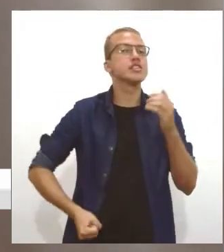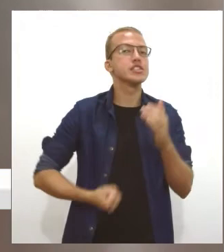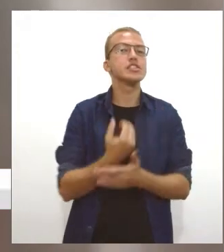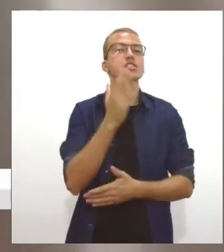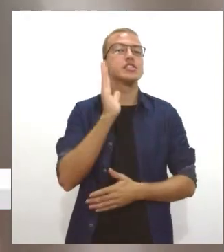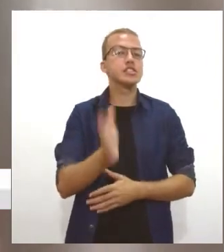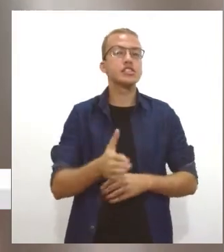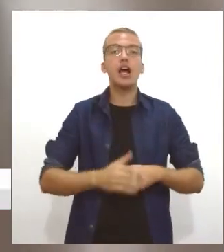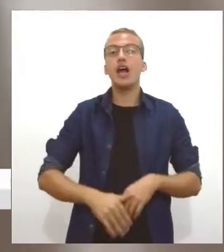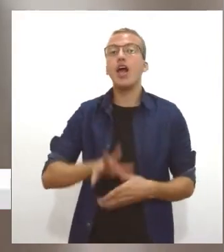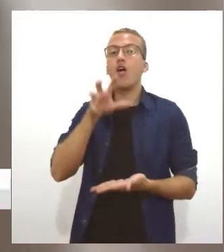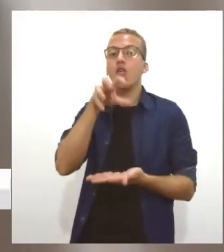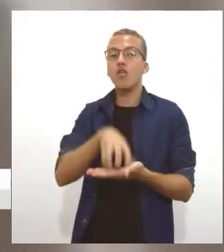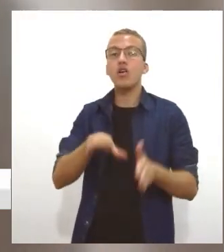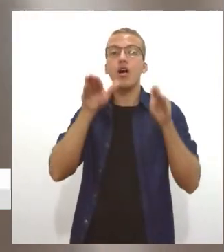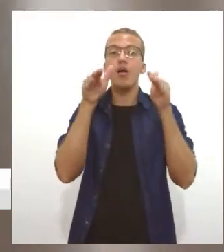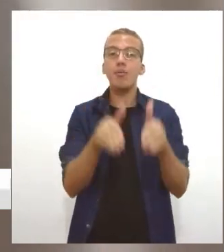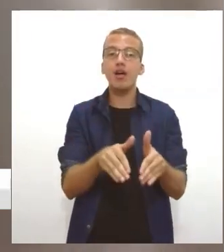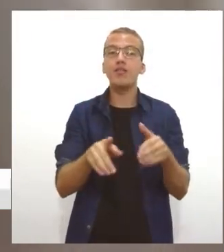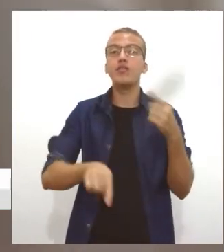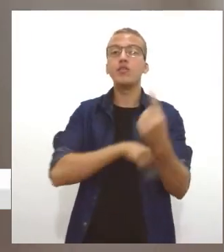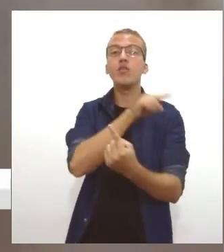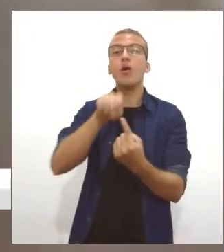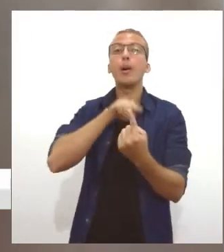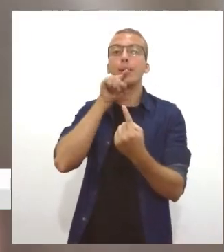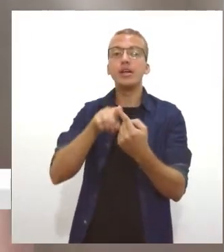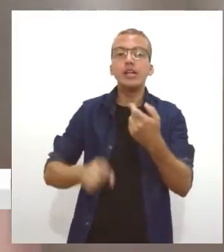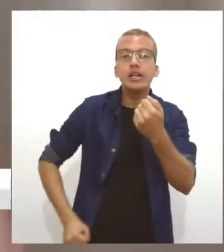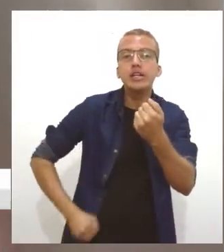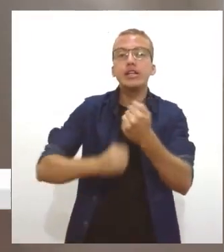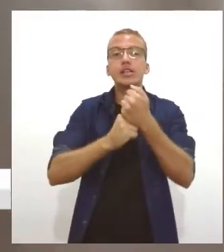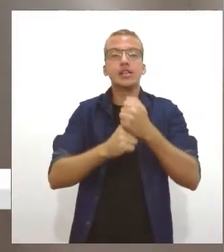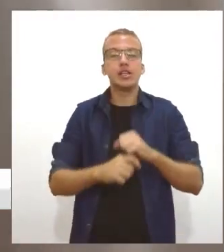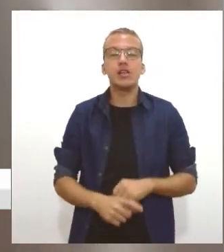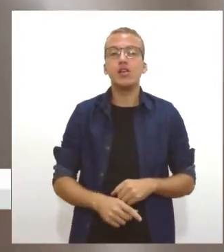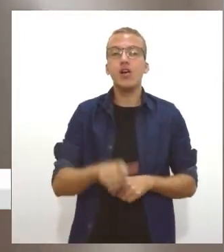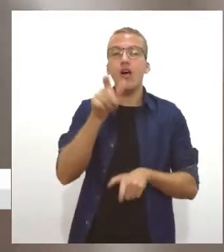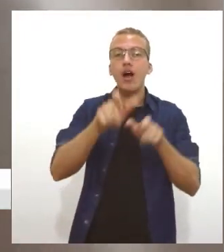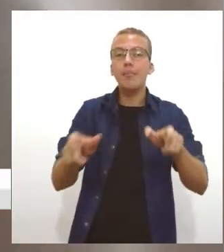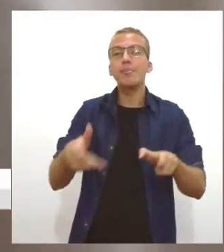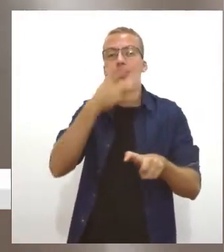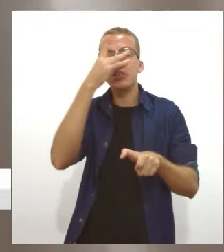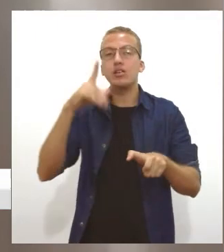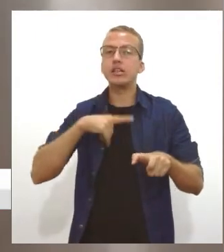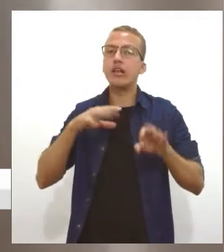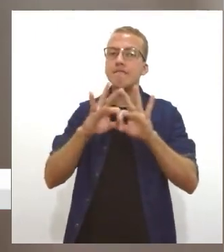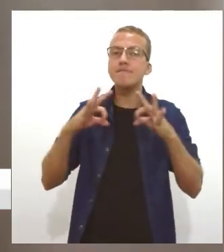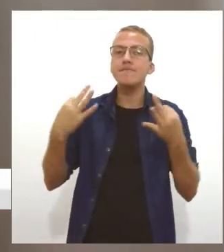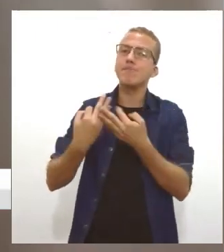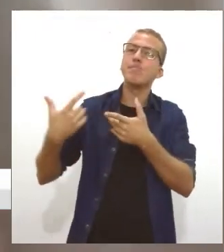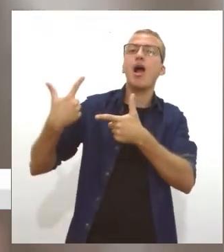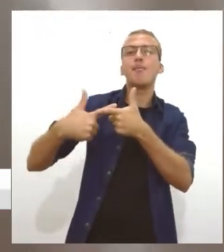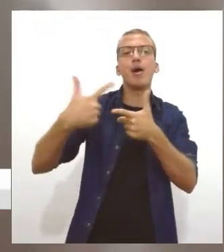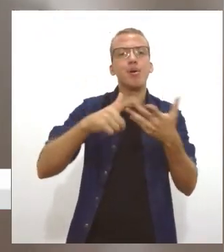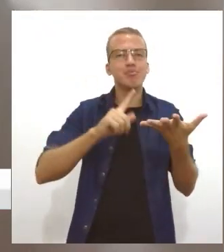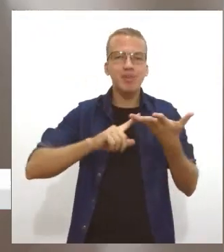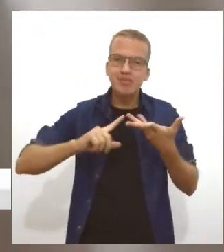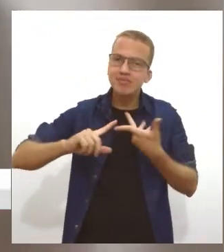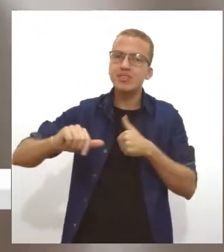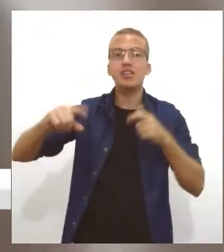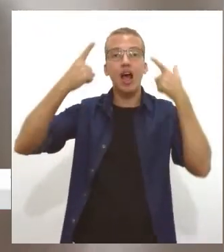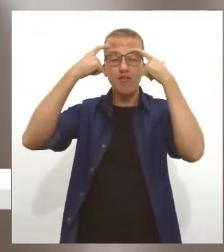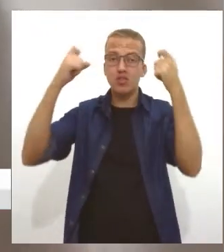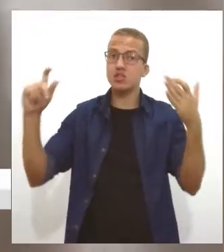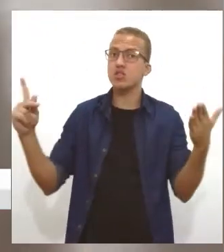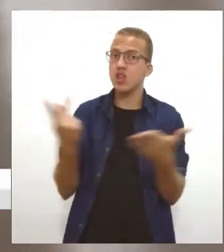que visa auxiliar o indivíduo e o núcleo familiar a superar esta situação que envolve violência ou